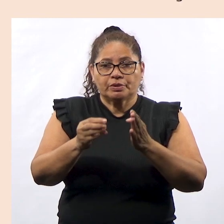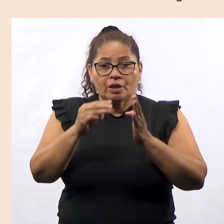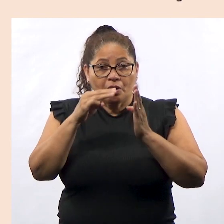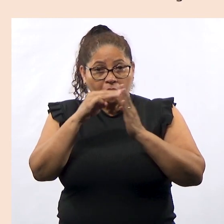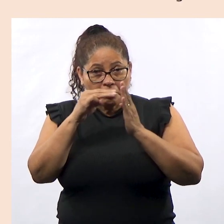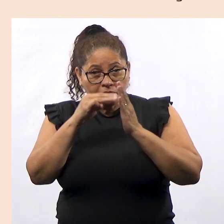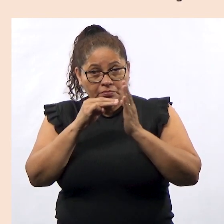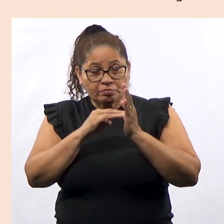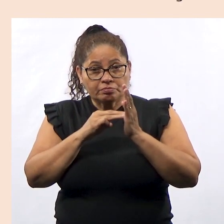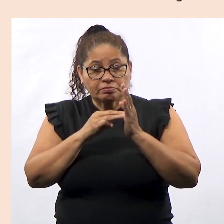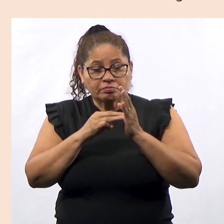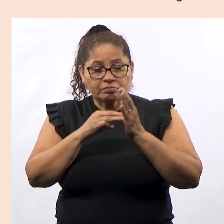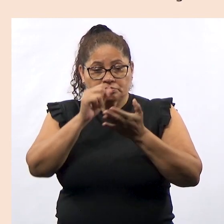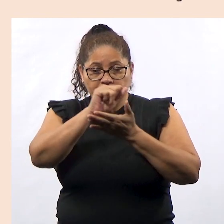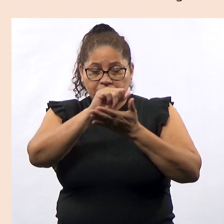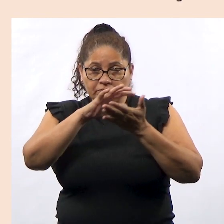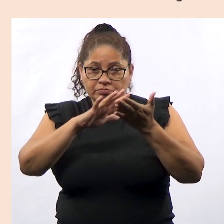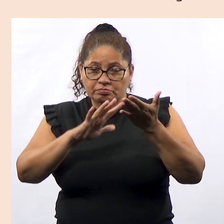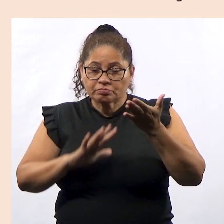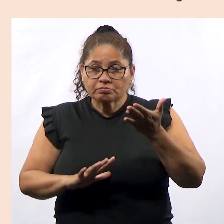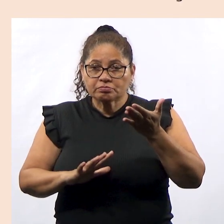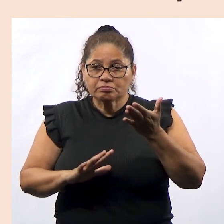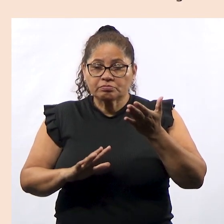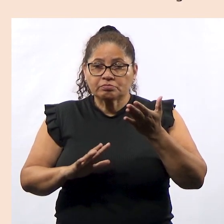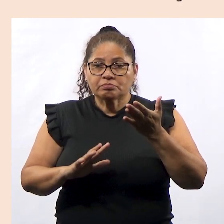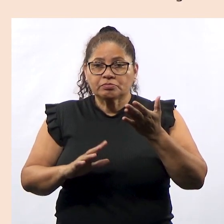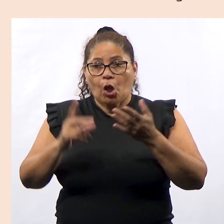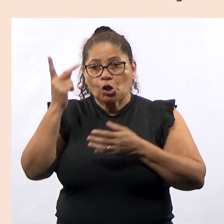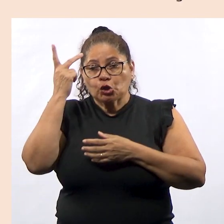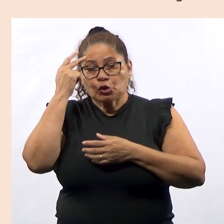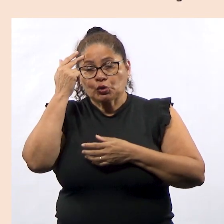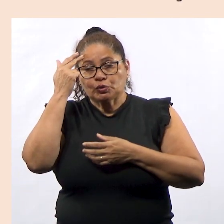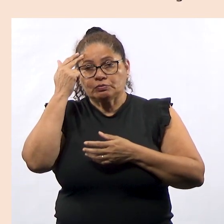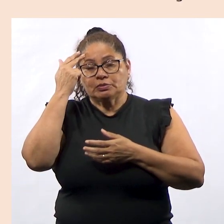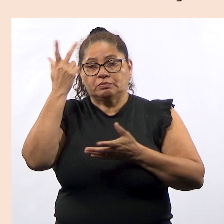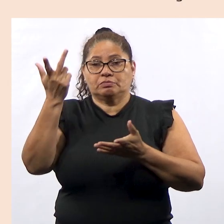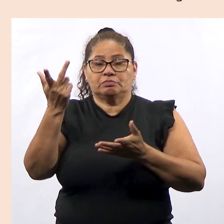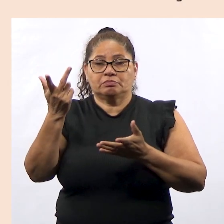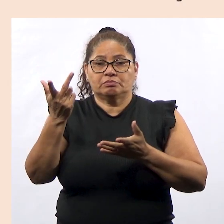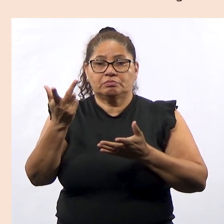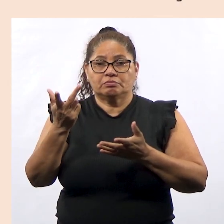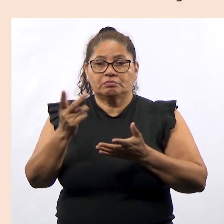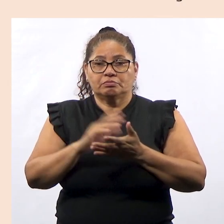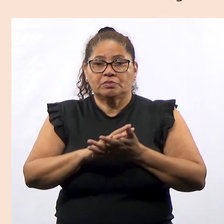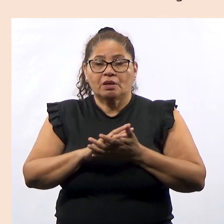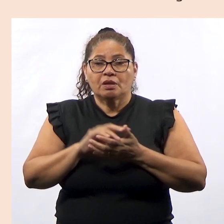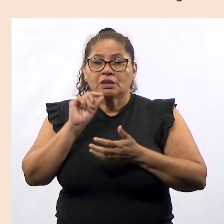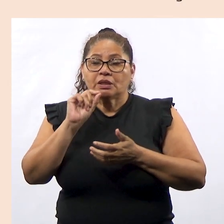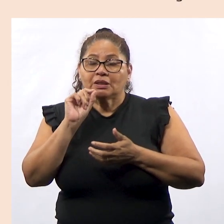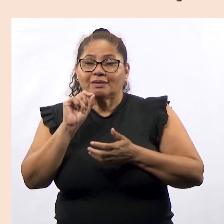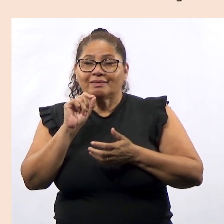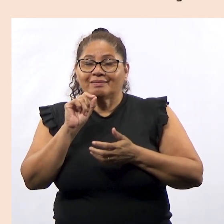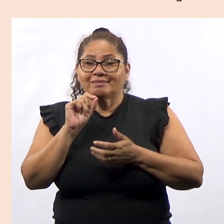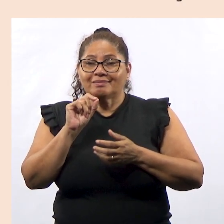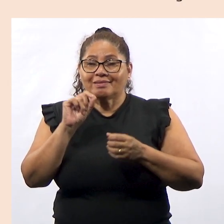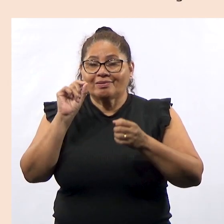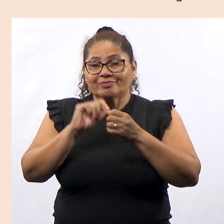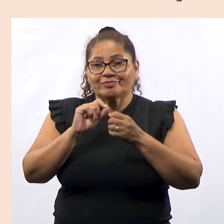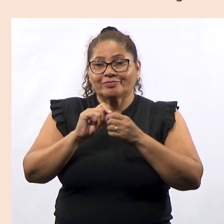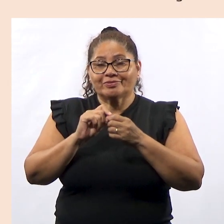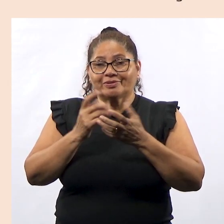nada mais é do que uma atividade regulada, né, um esquema de atividade regulada daquilo que é